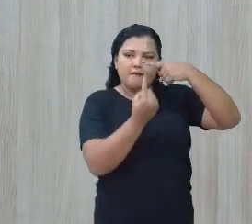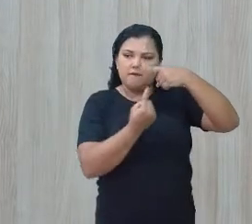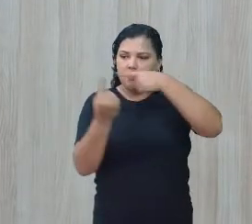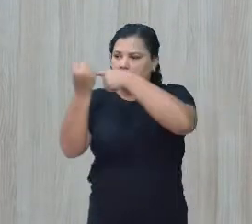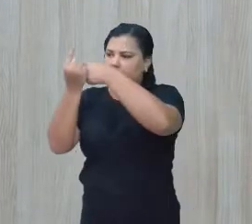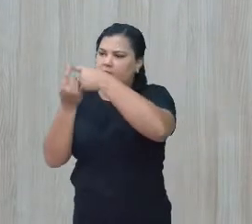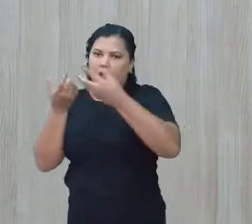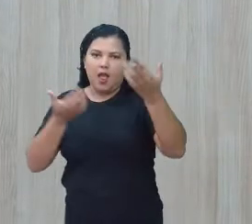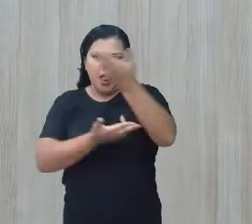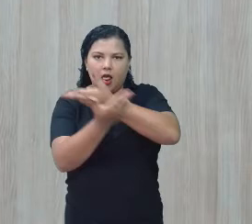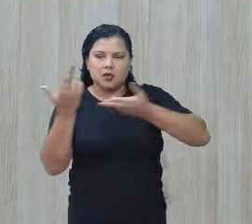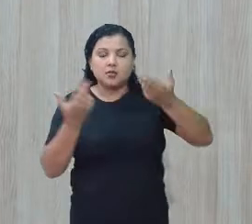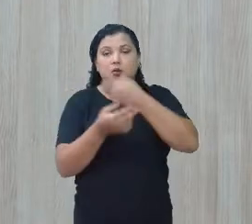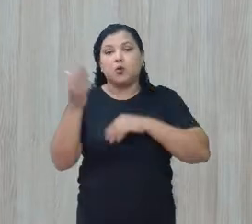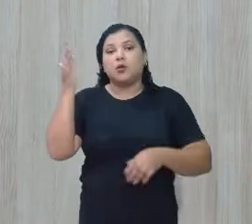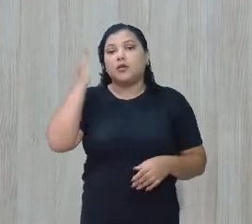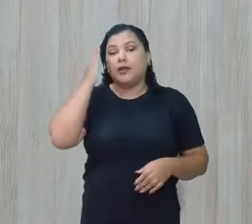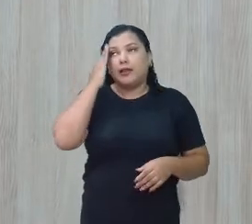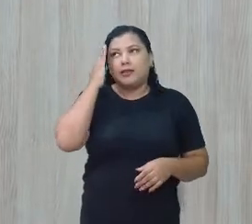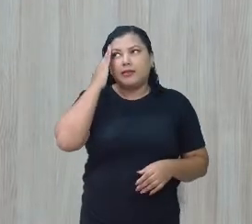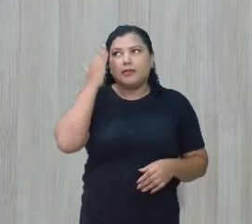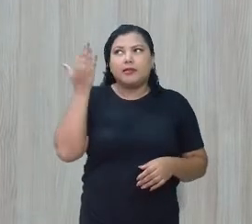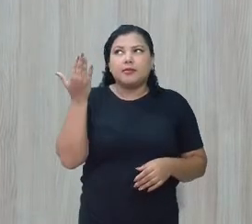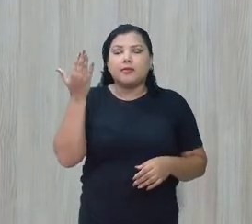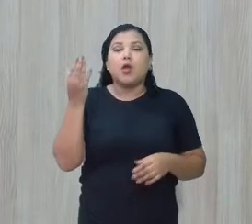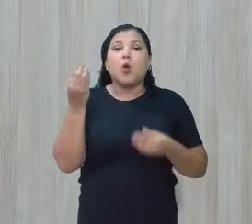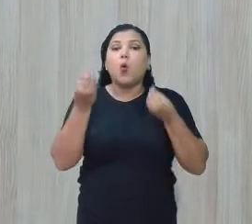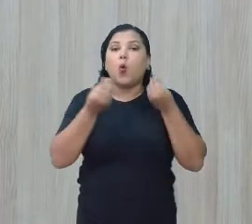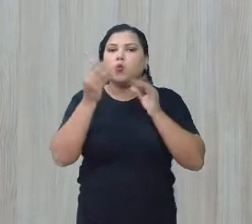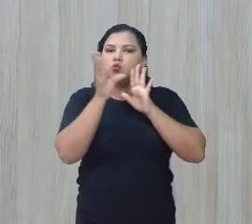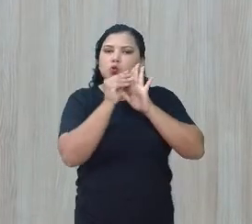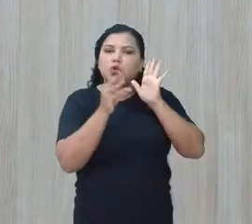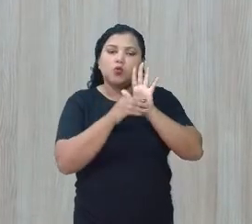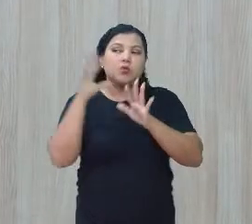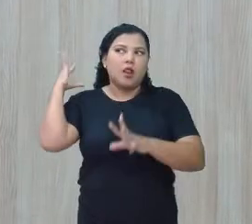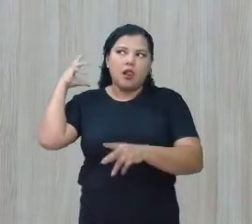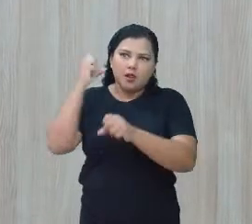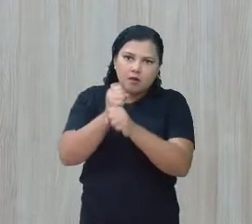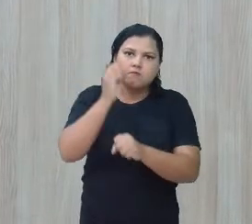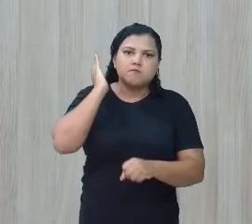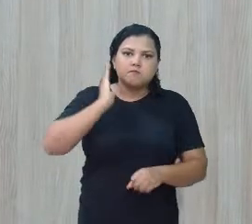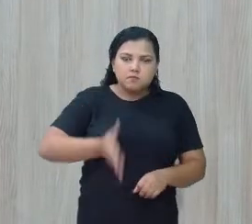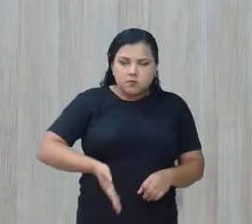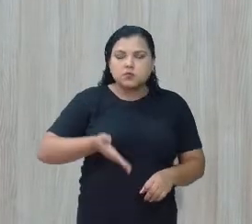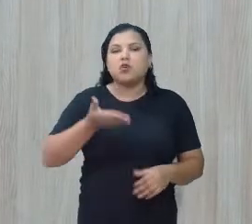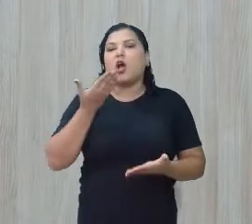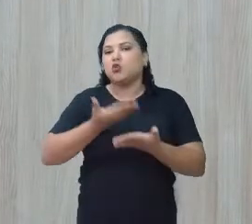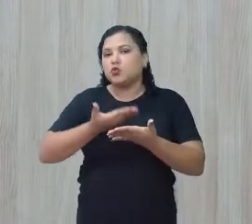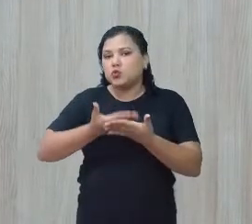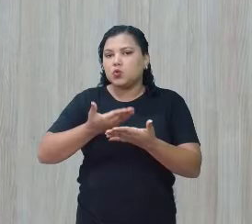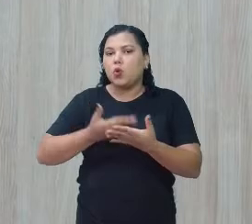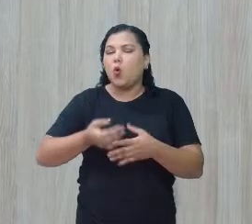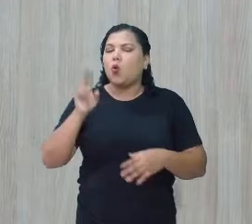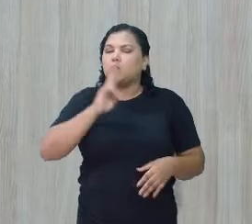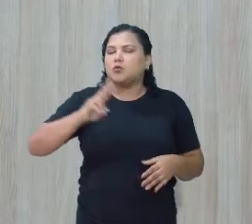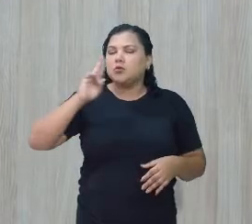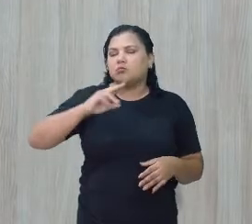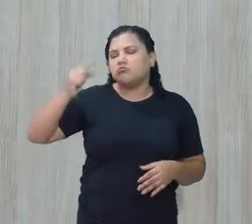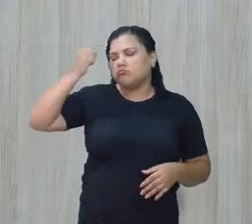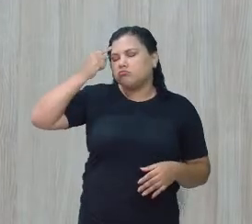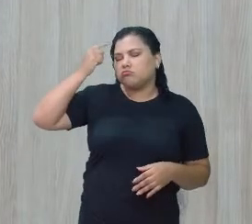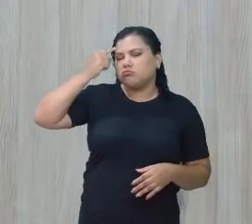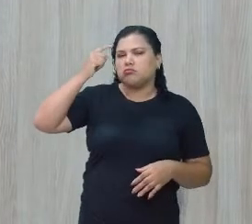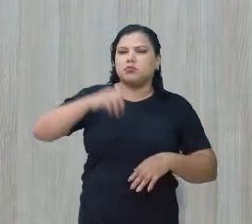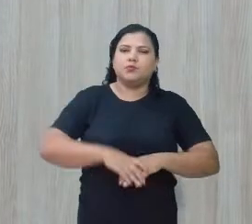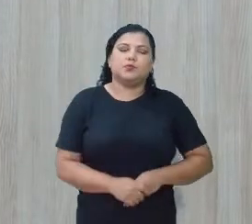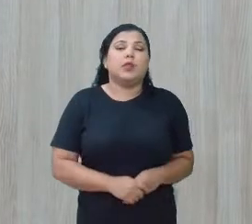lembrar de alguns conteúdos que a gente já viu nas aulas anteriores, utilizando esse raciocínio, tá? Então, aí eu acho bem interessante você pegar